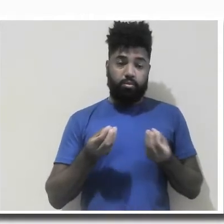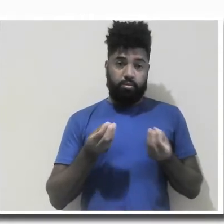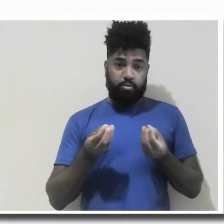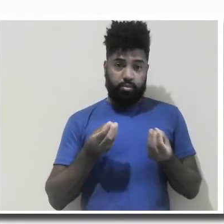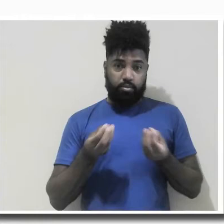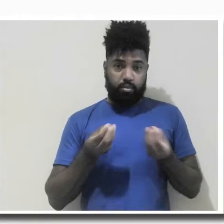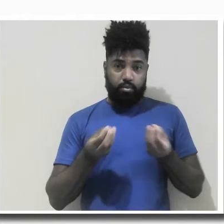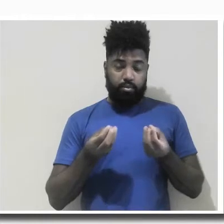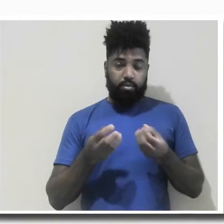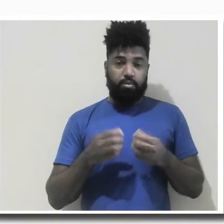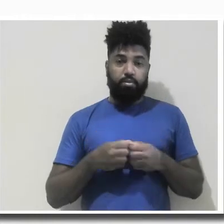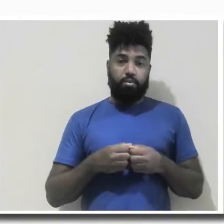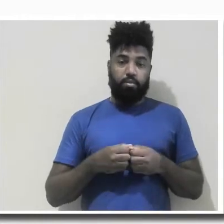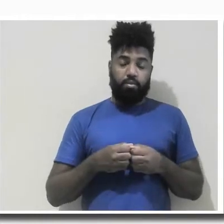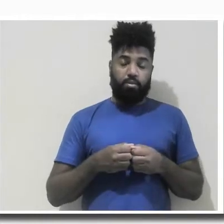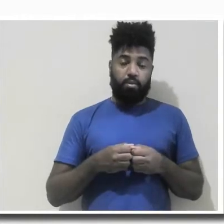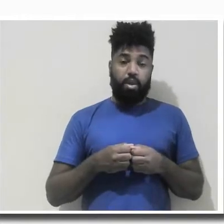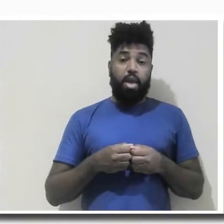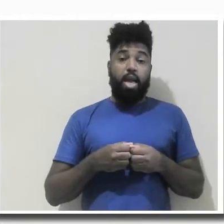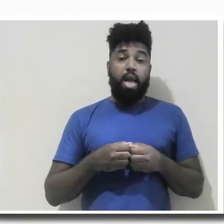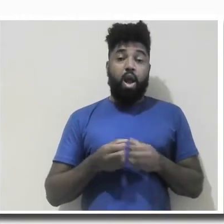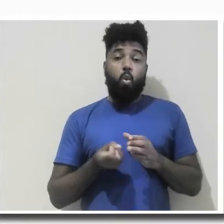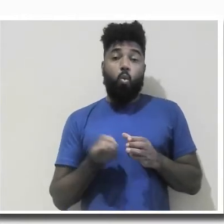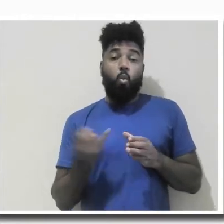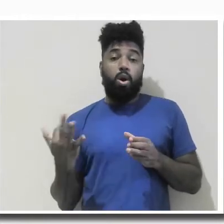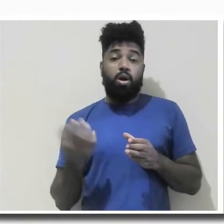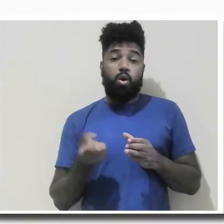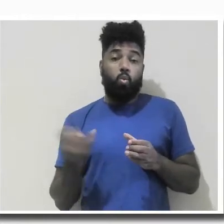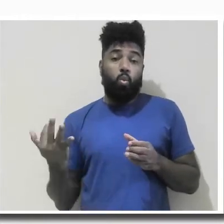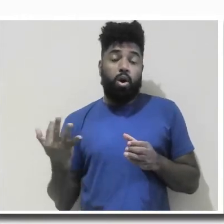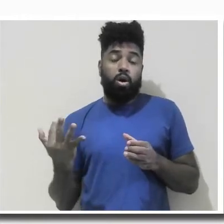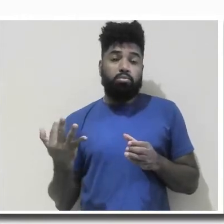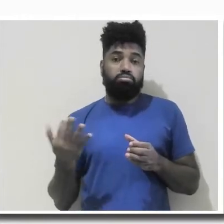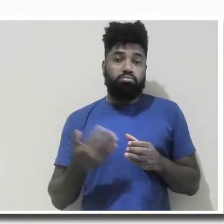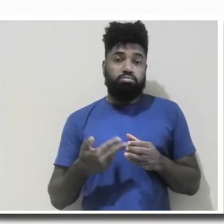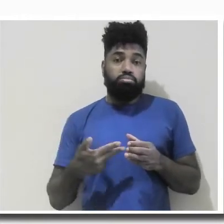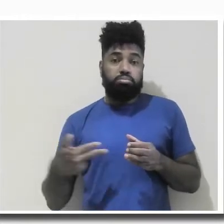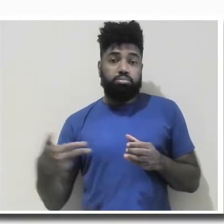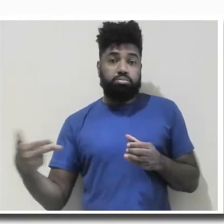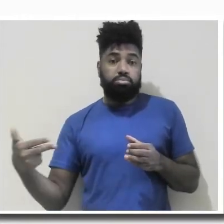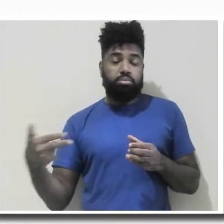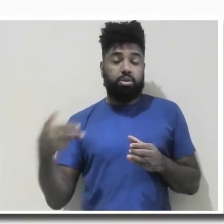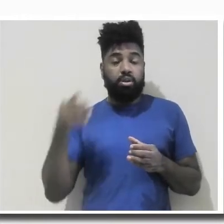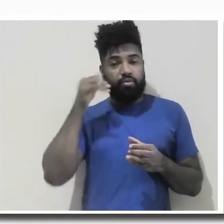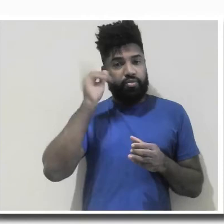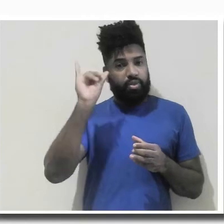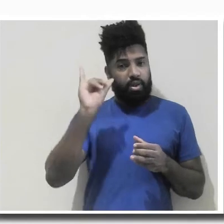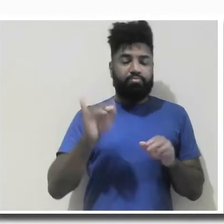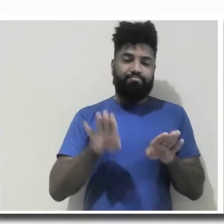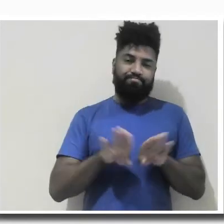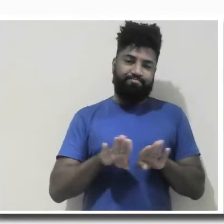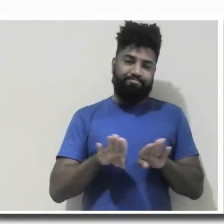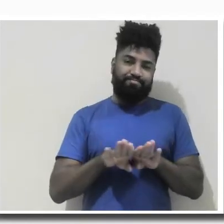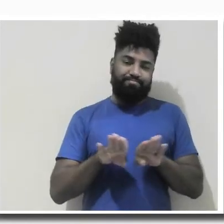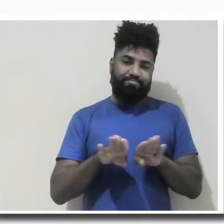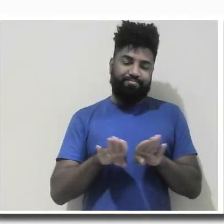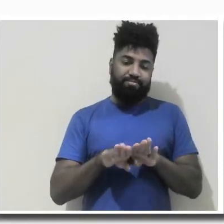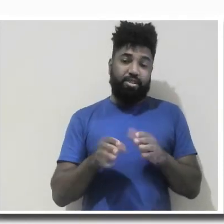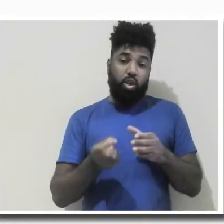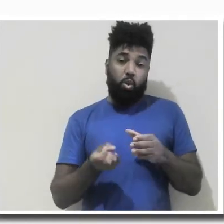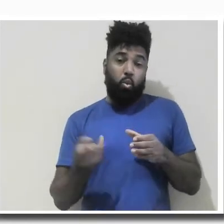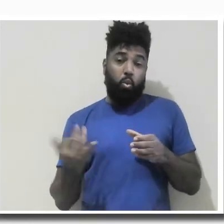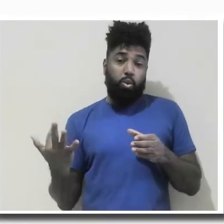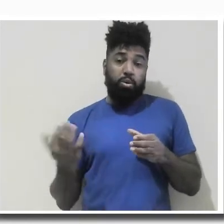para evitar a exposição de muitos elementos. Então, vamos supor que eu tenho